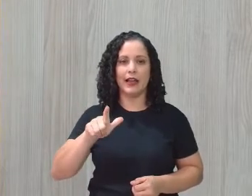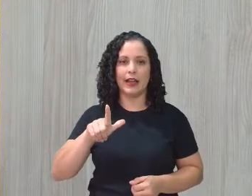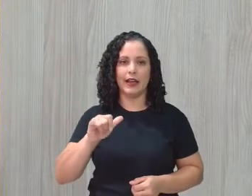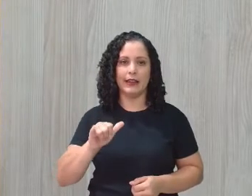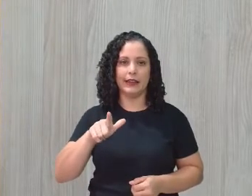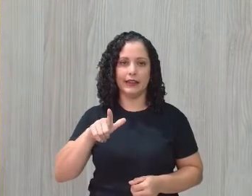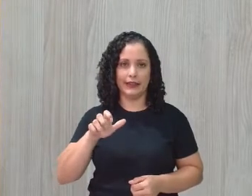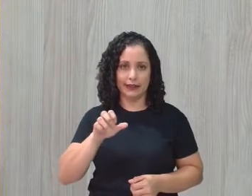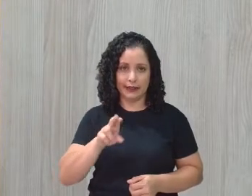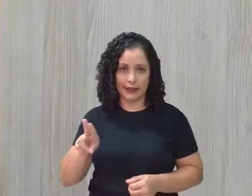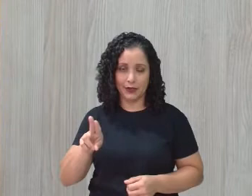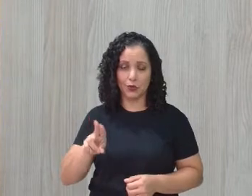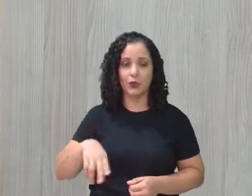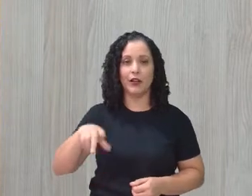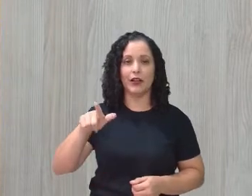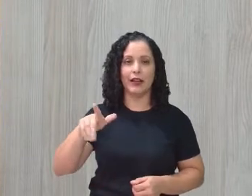pessoal